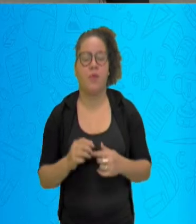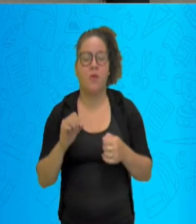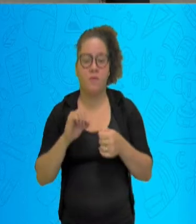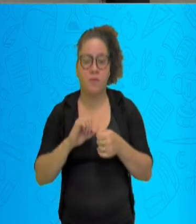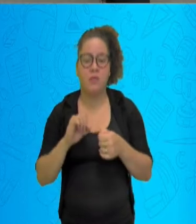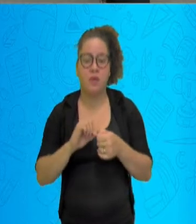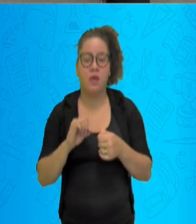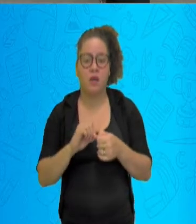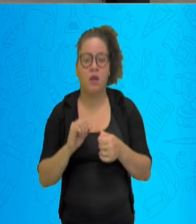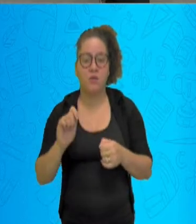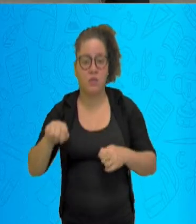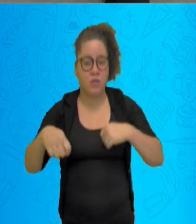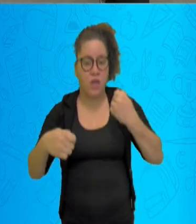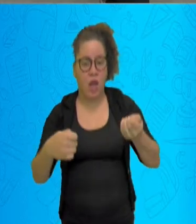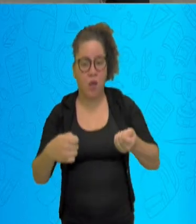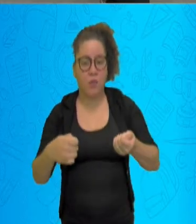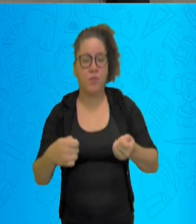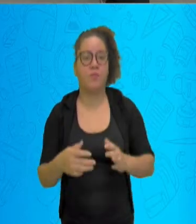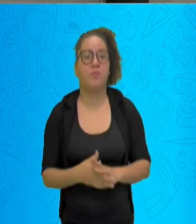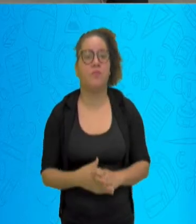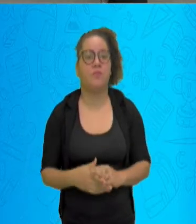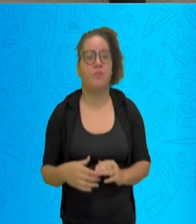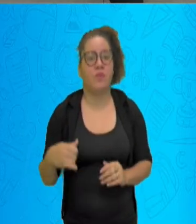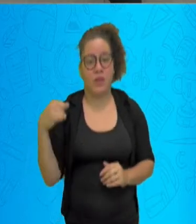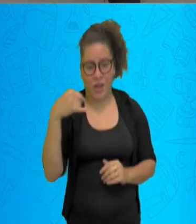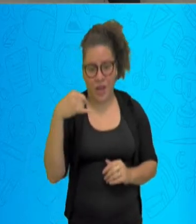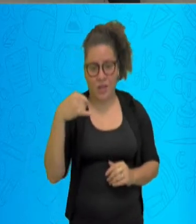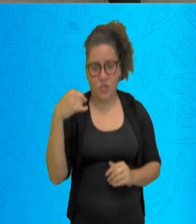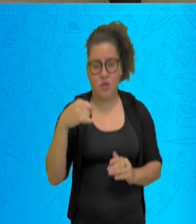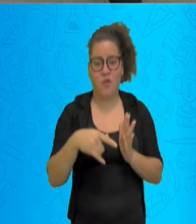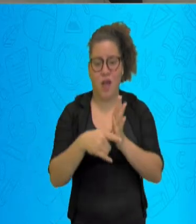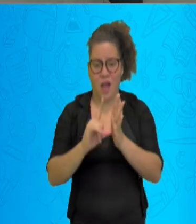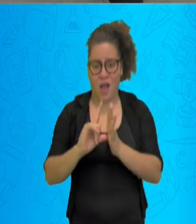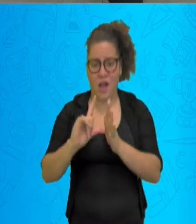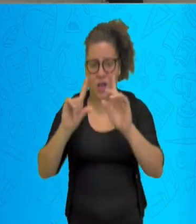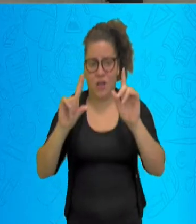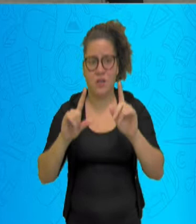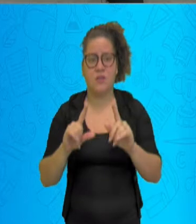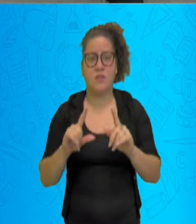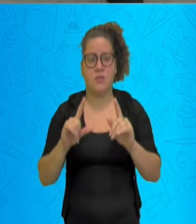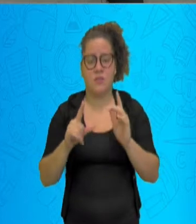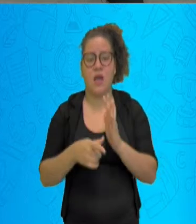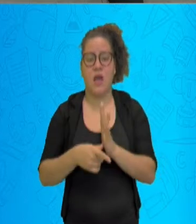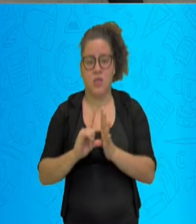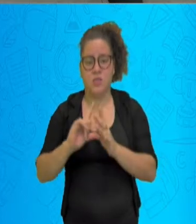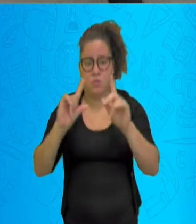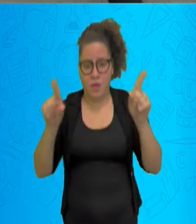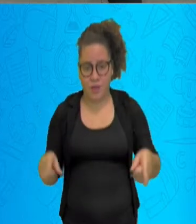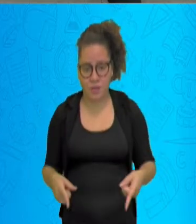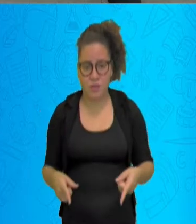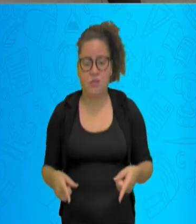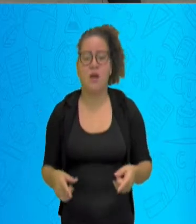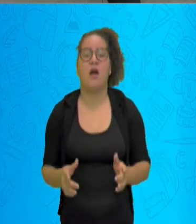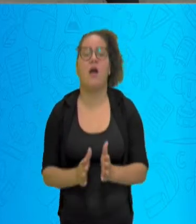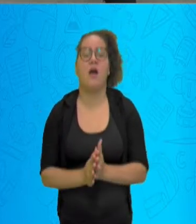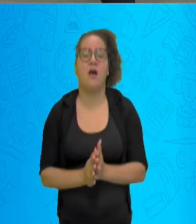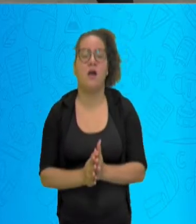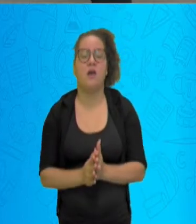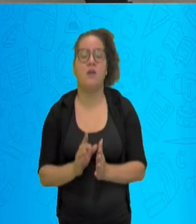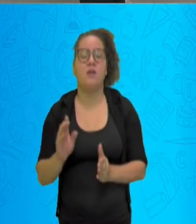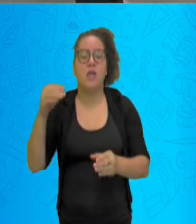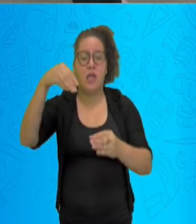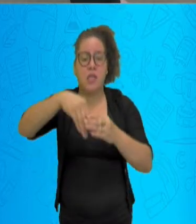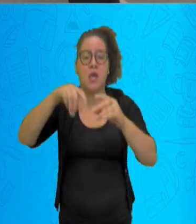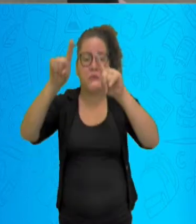esse sinalzinho aqui, olha, aqui também, olha. Não é negativo que está dentro do parêntese, está fora do parêntese? Então, o que está